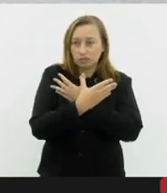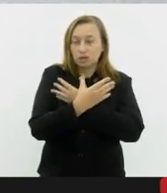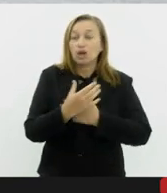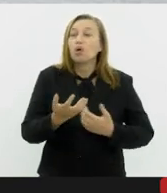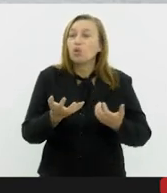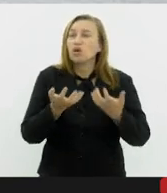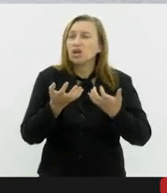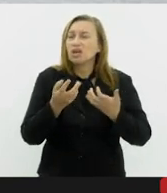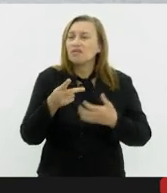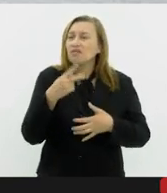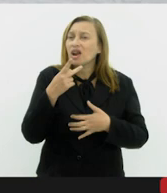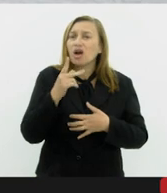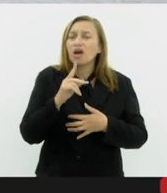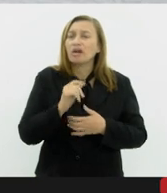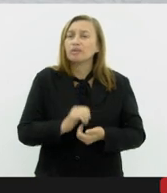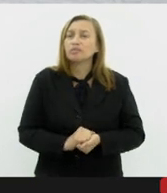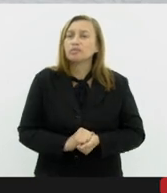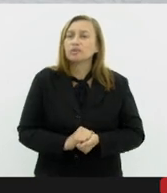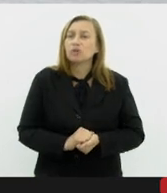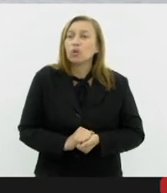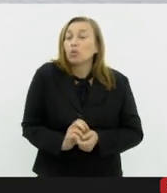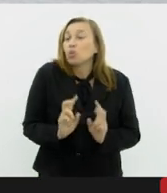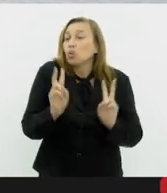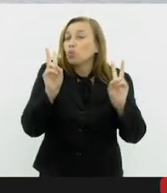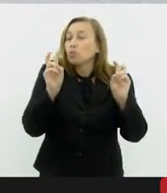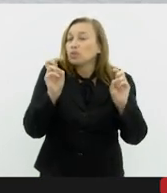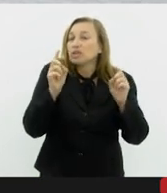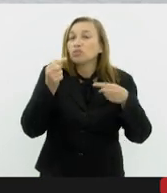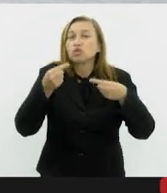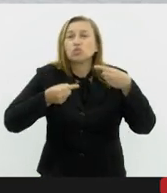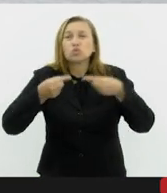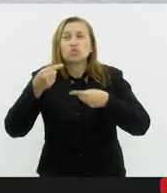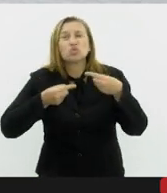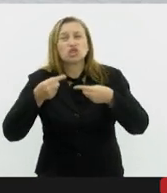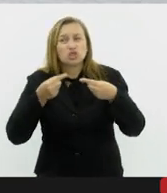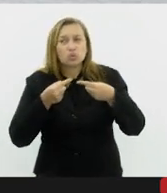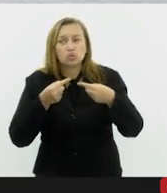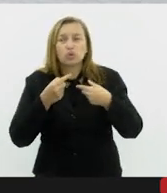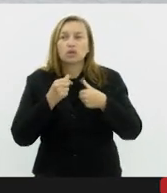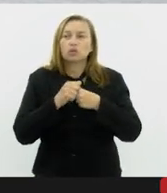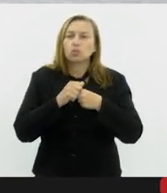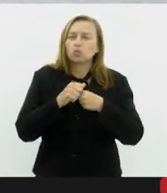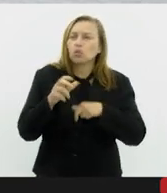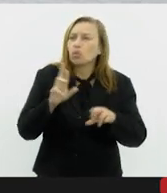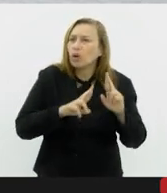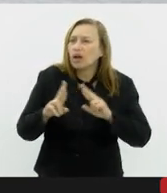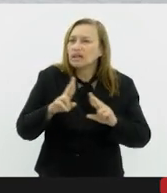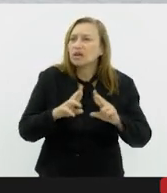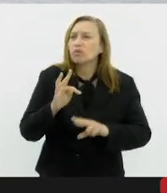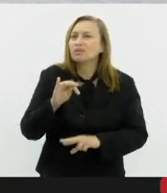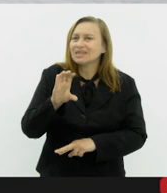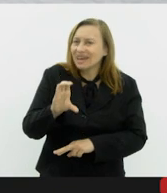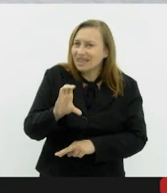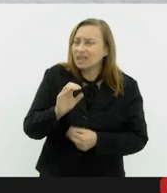Eu só queria pontuar que o tema discutido aqui com relação ao TAC,